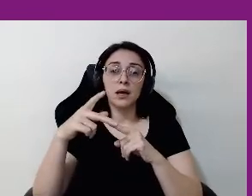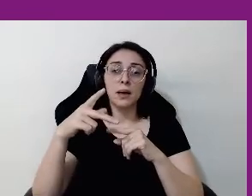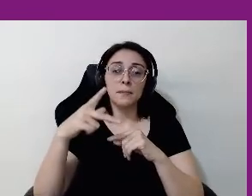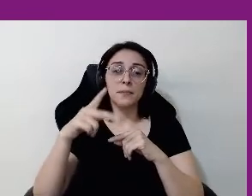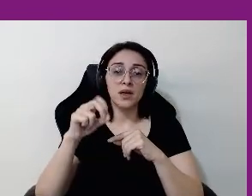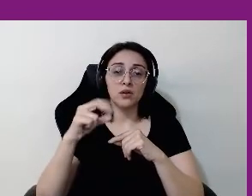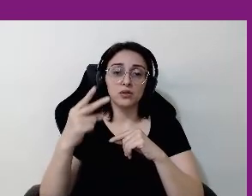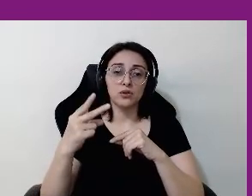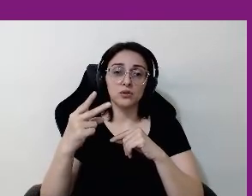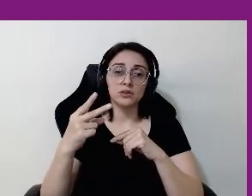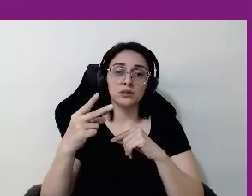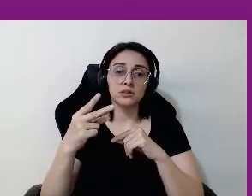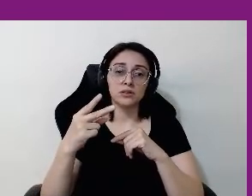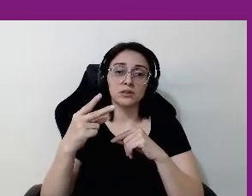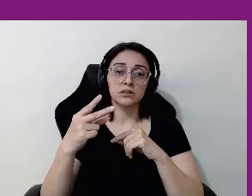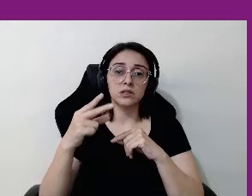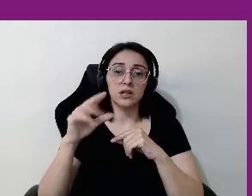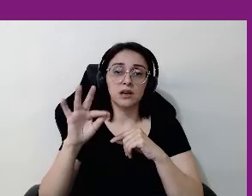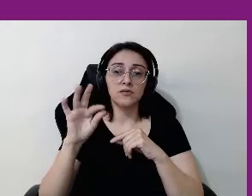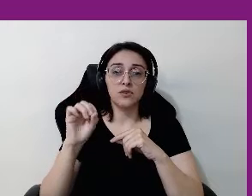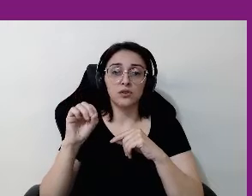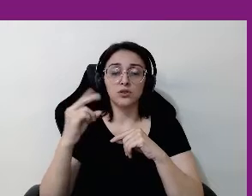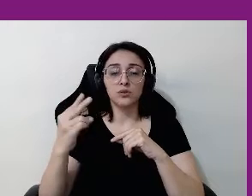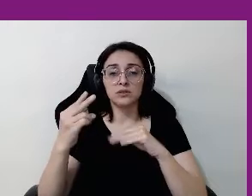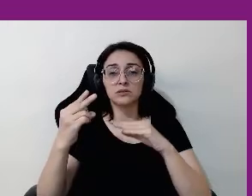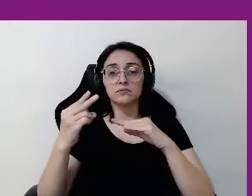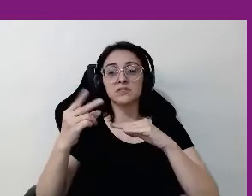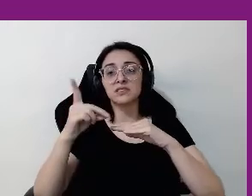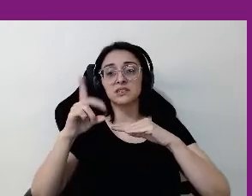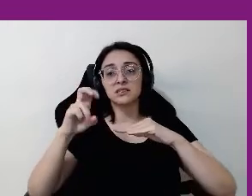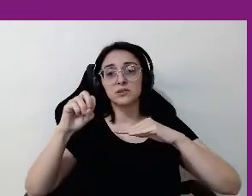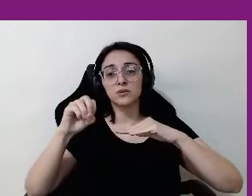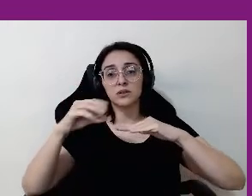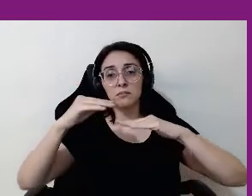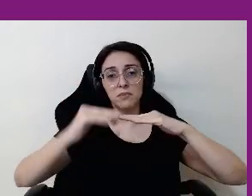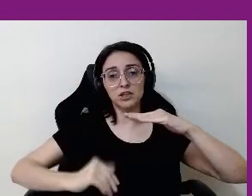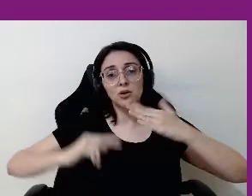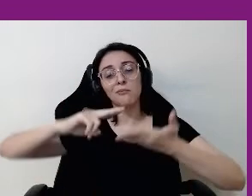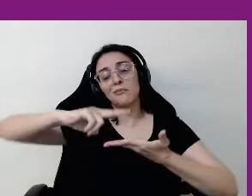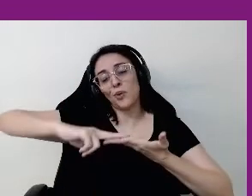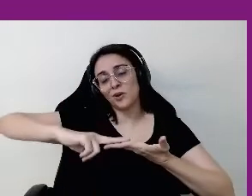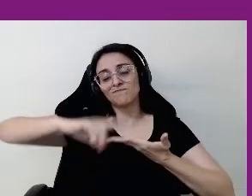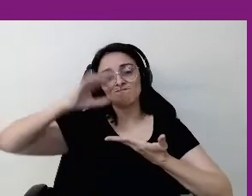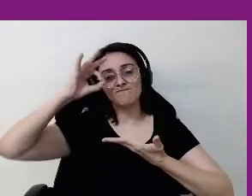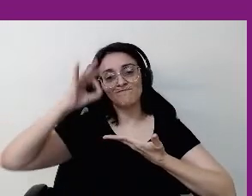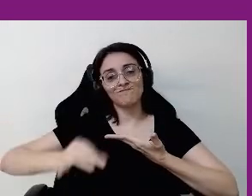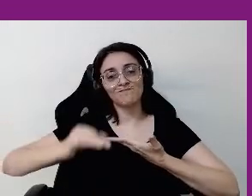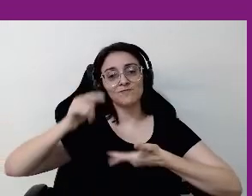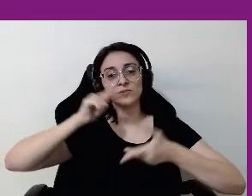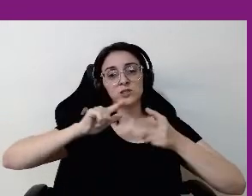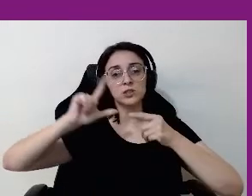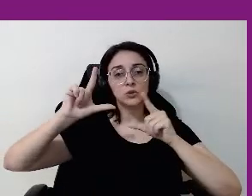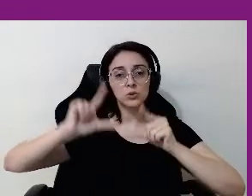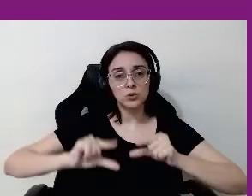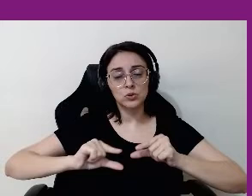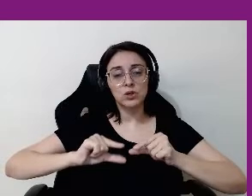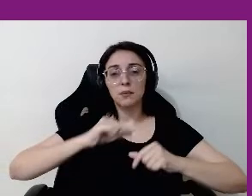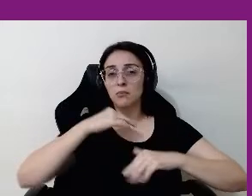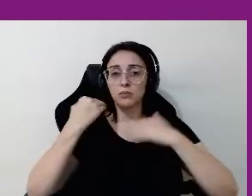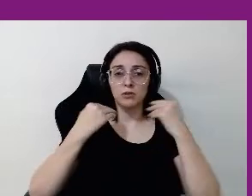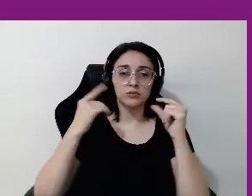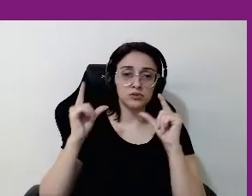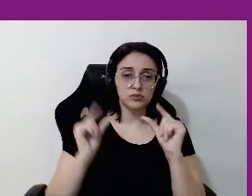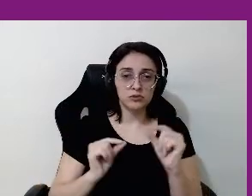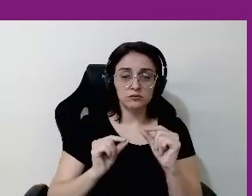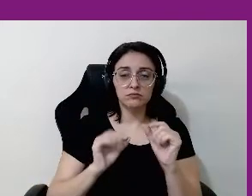abaixo de 150, pronar mesmo, que a prona que mostrou uma diminuição de mortalidade, que é